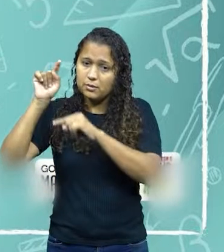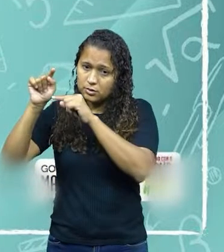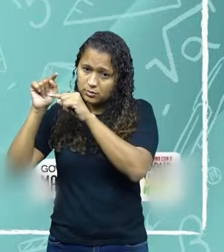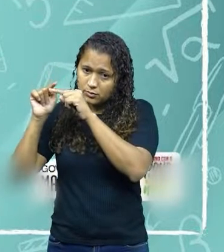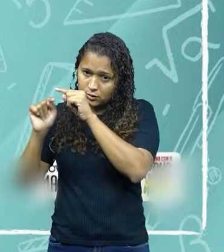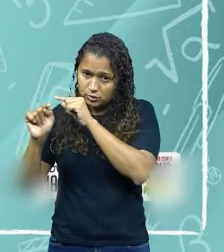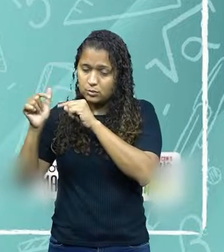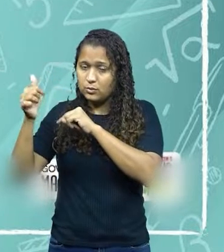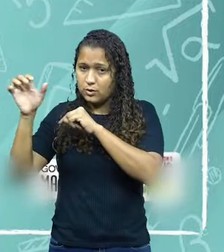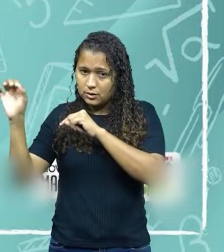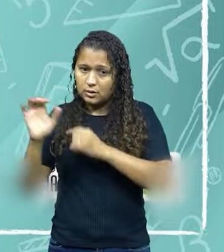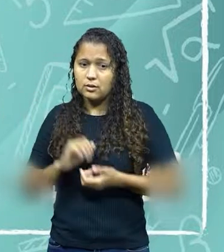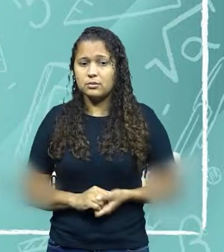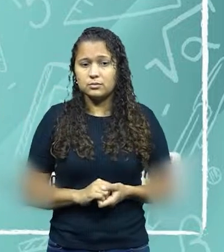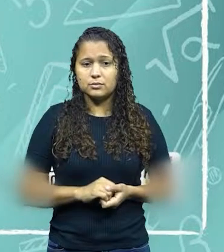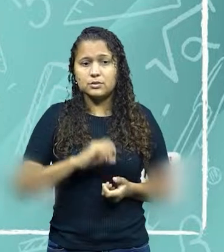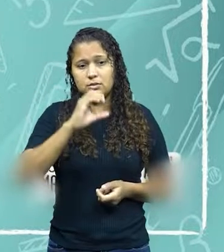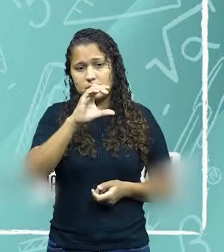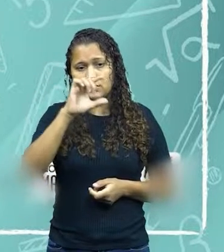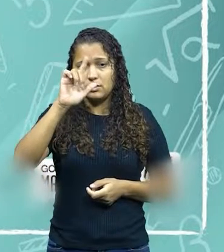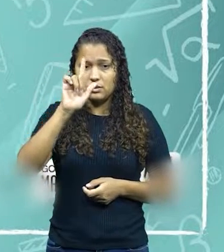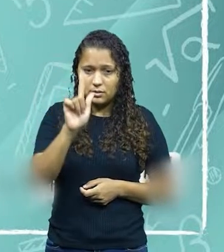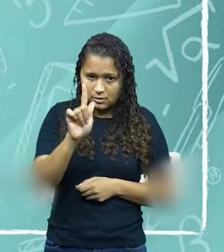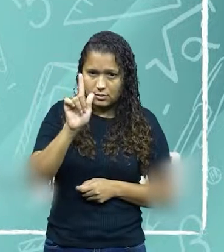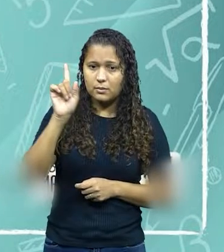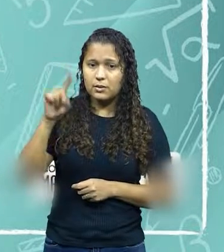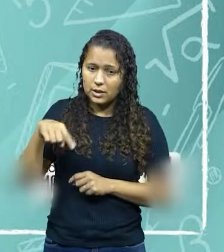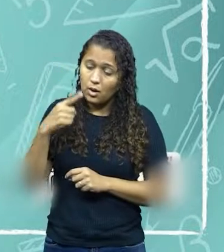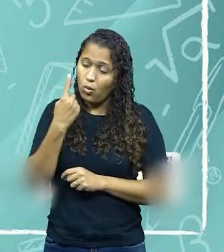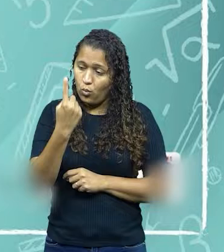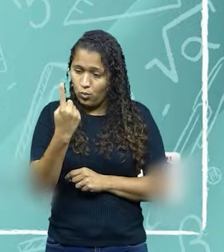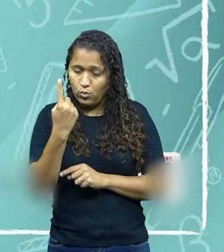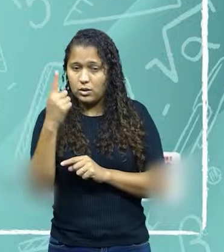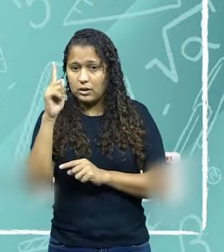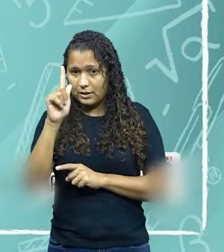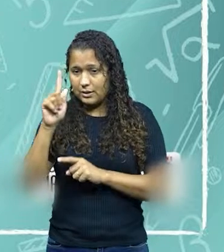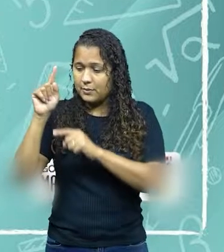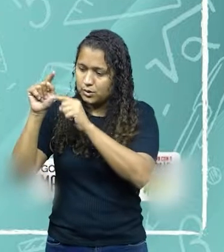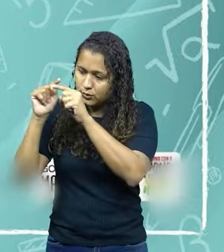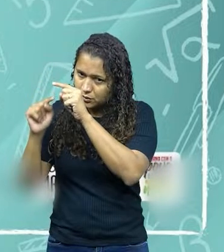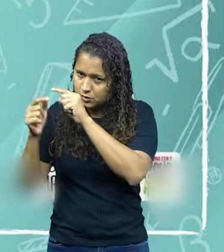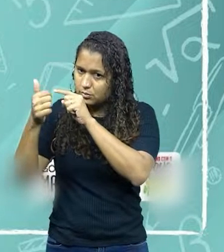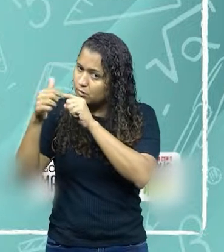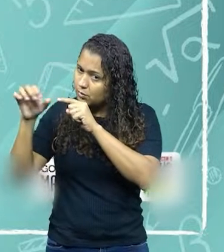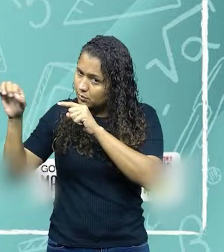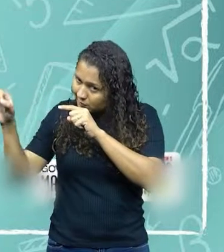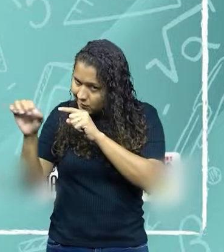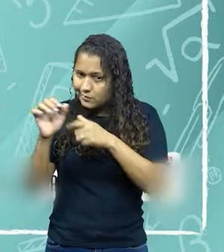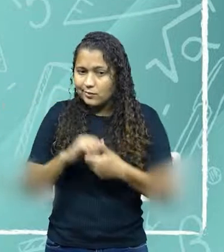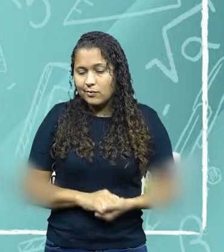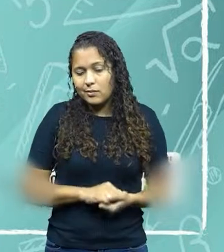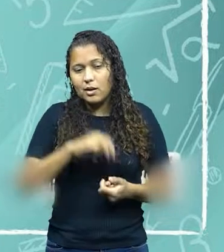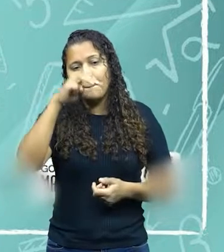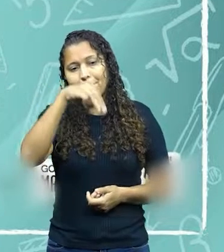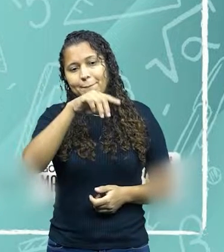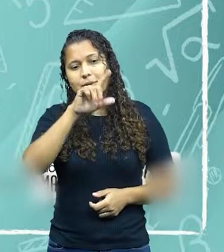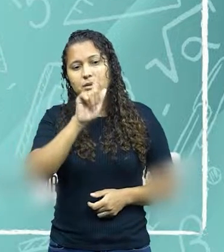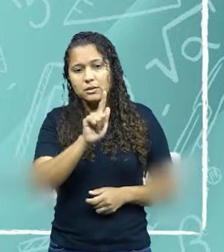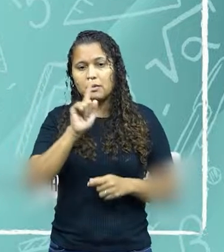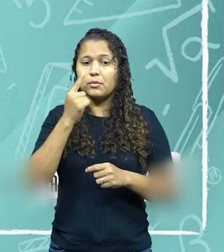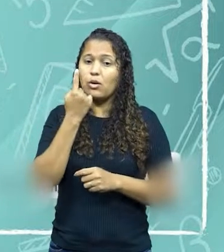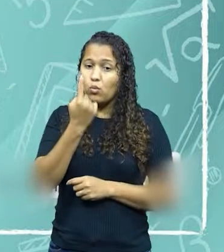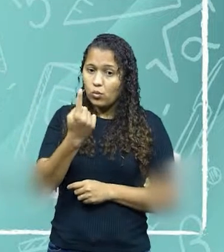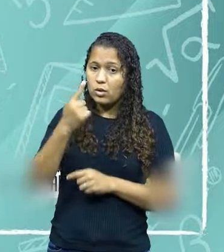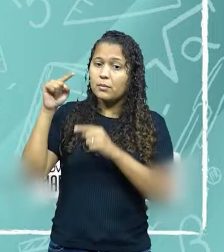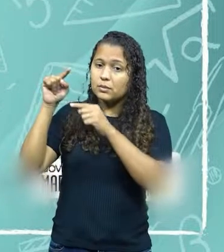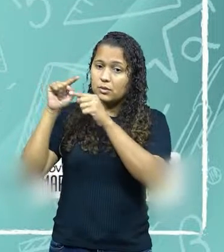por 10. Nós temos a centigrama, que corresponde a 1 grama dividido por 100. E nós temos a miligrama, que